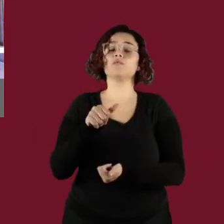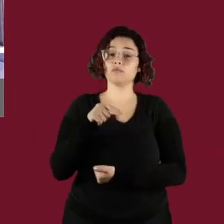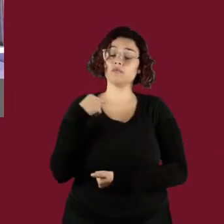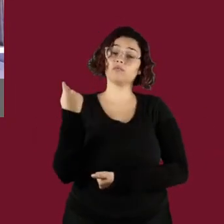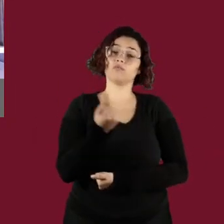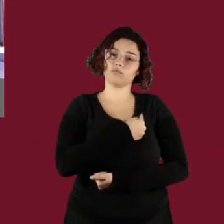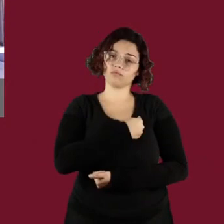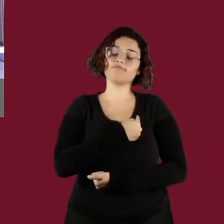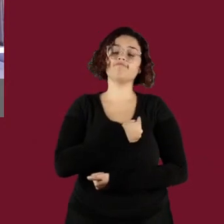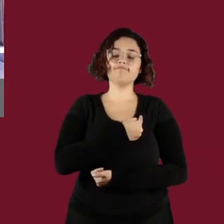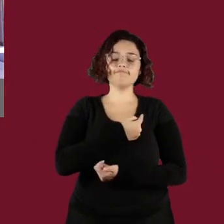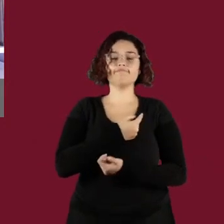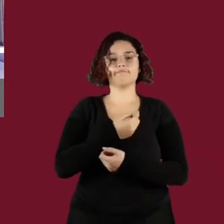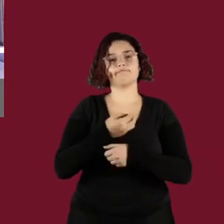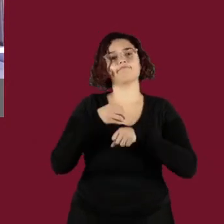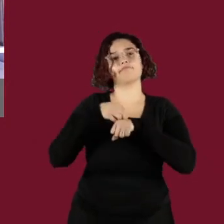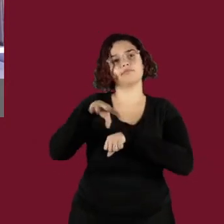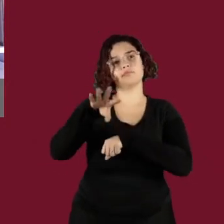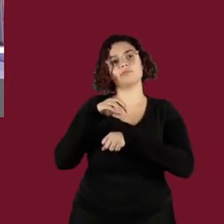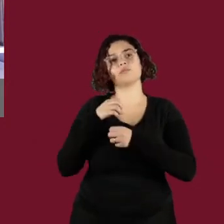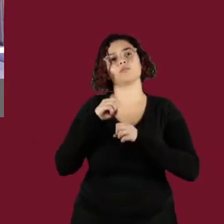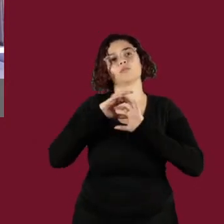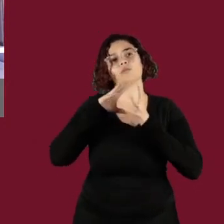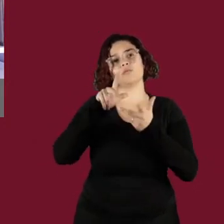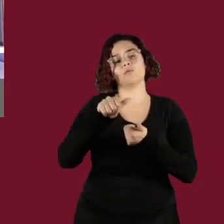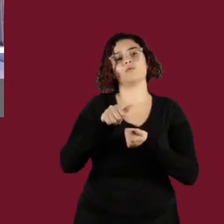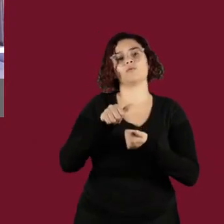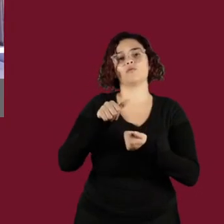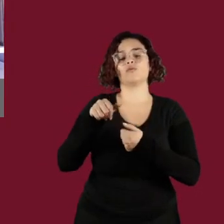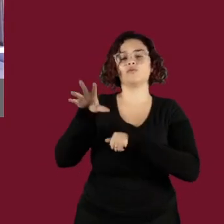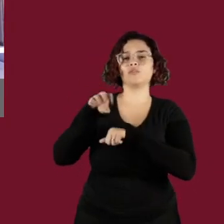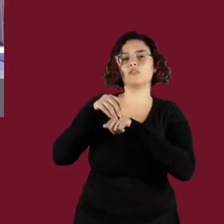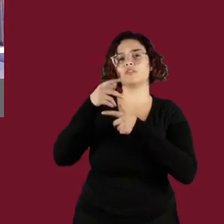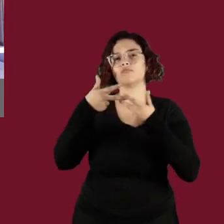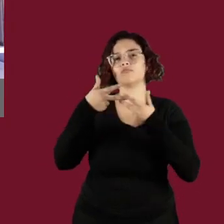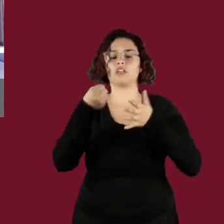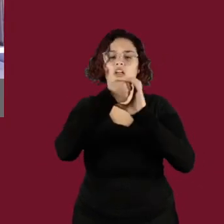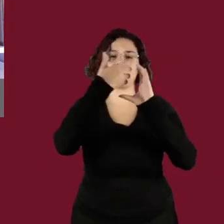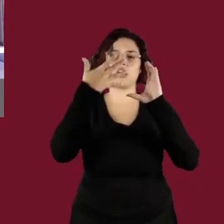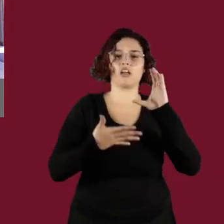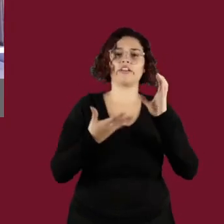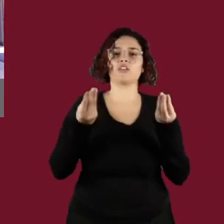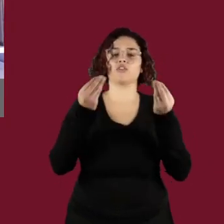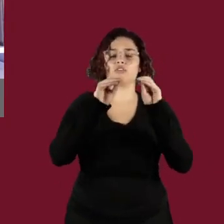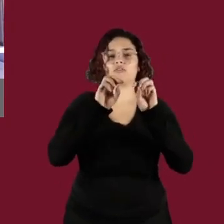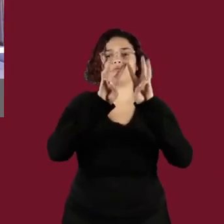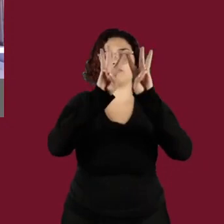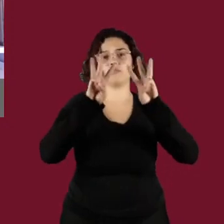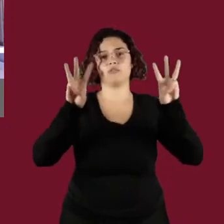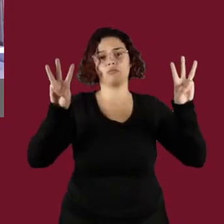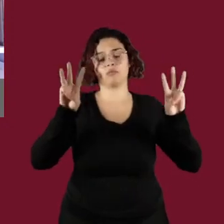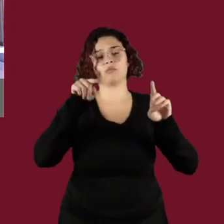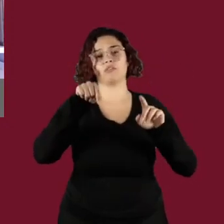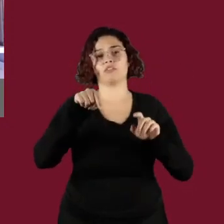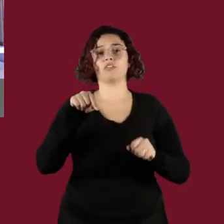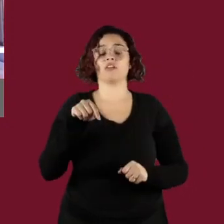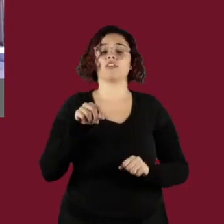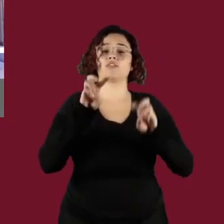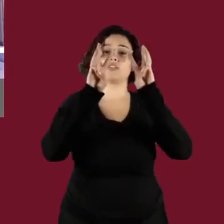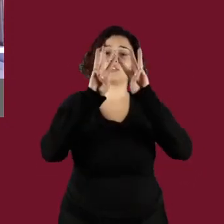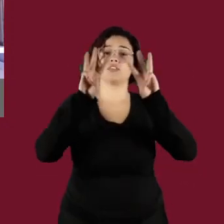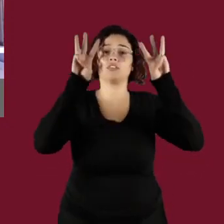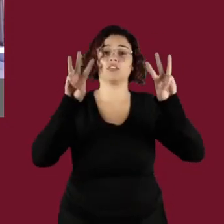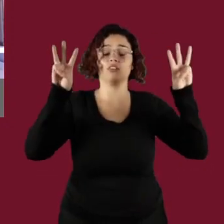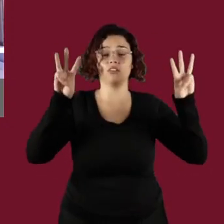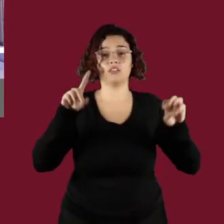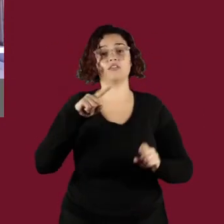dos países, tanto alguns aspectos dos países, para a nossa plataforma e da nossa plataforma para